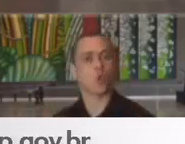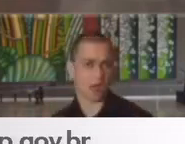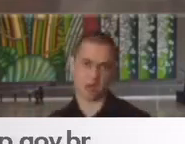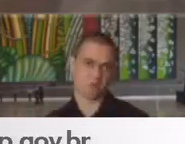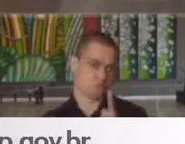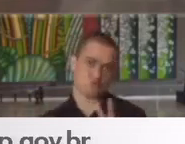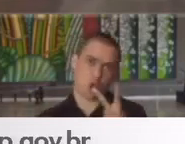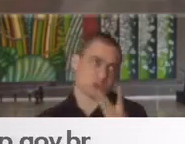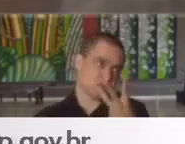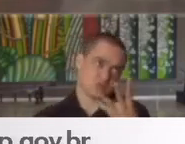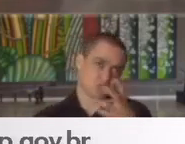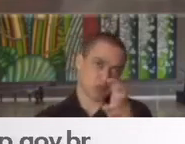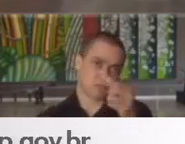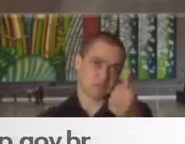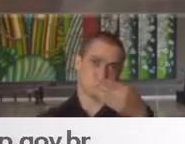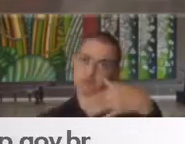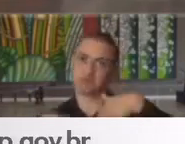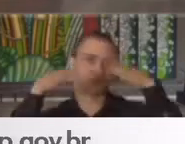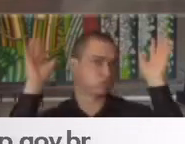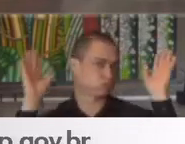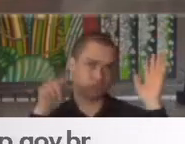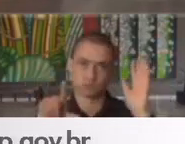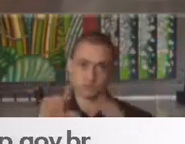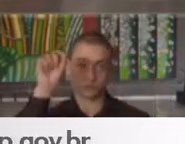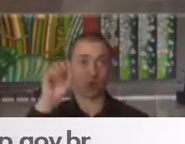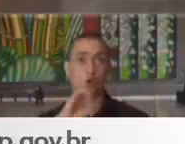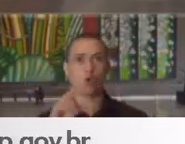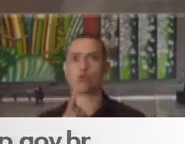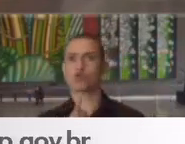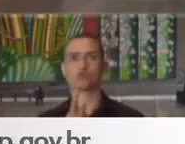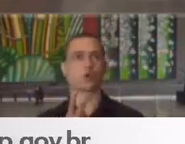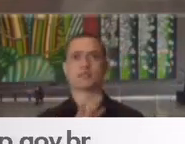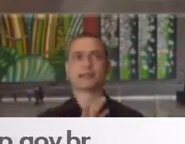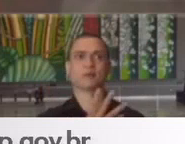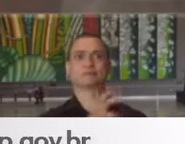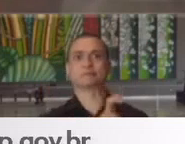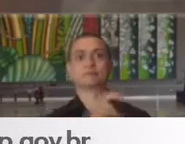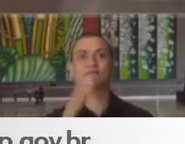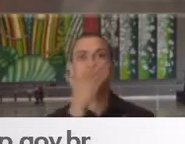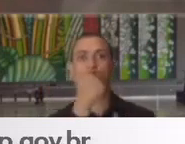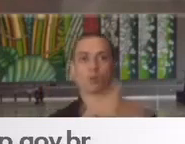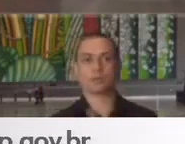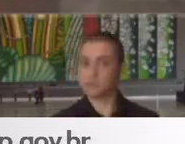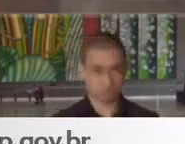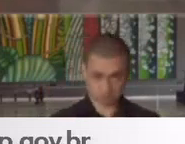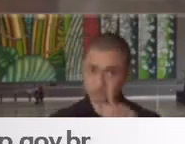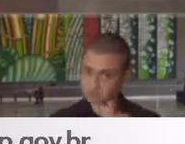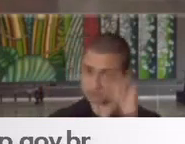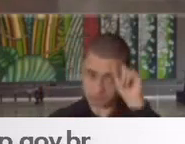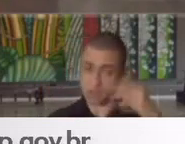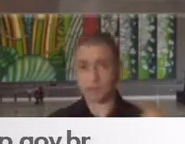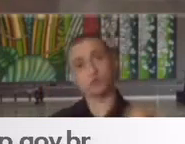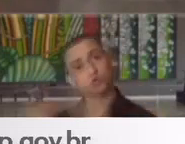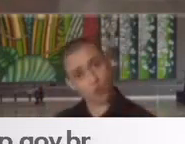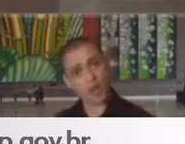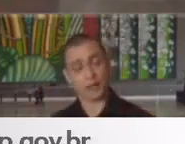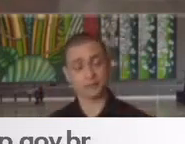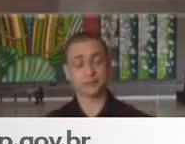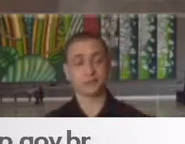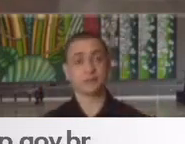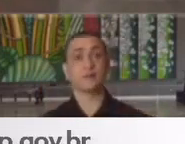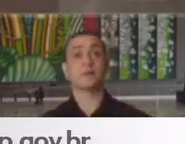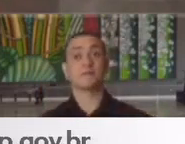5, 10, 20 kits, ou 1, 2, 5, 10 cestas básicas no formato da própria cesta básica, ou seja,